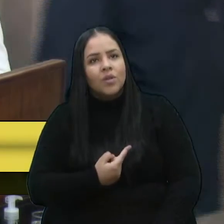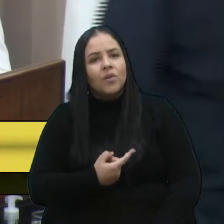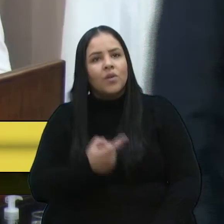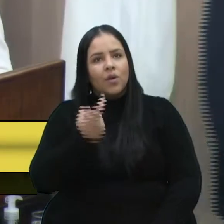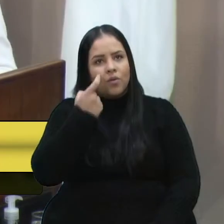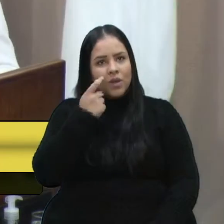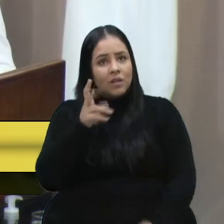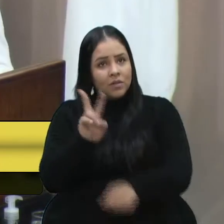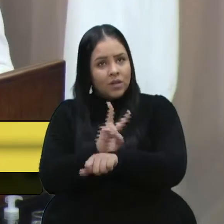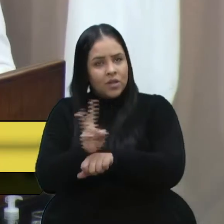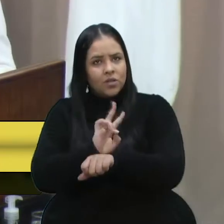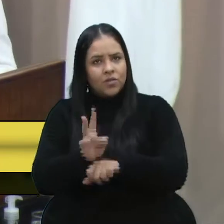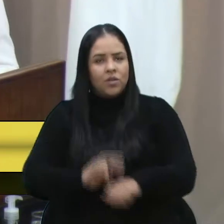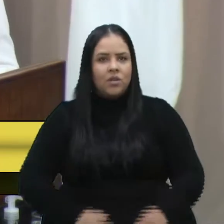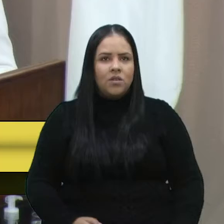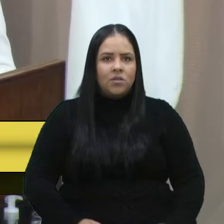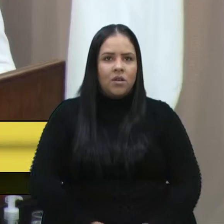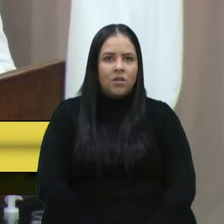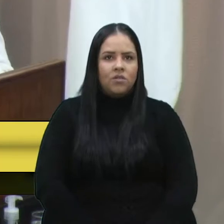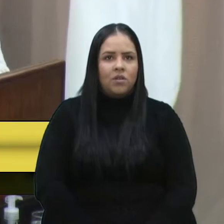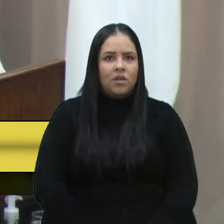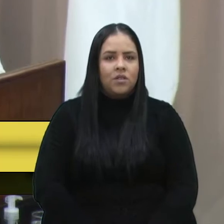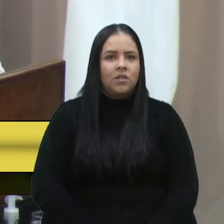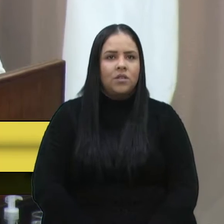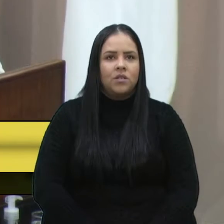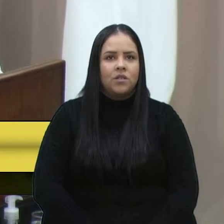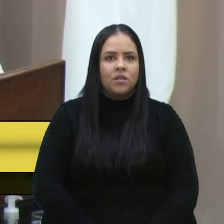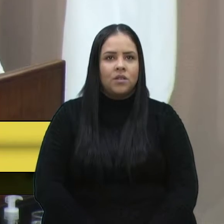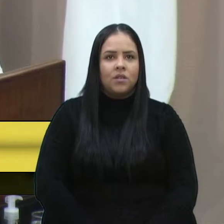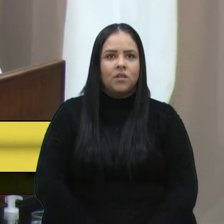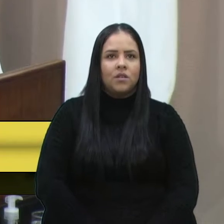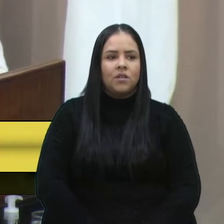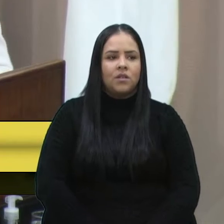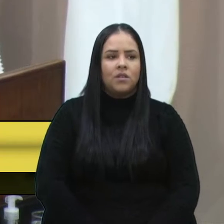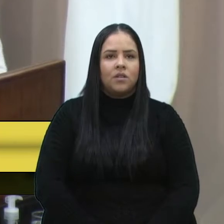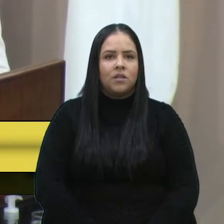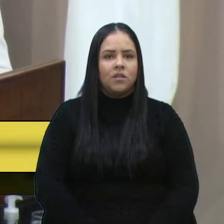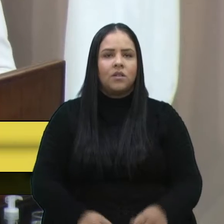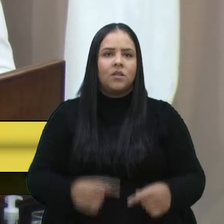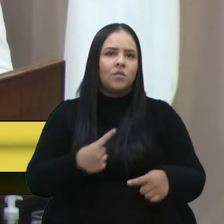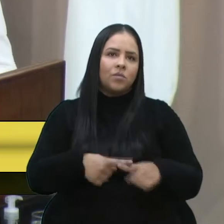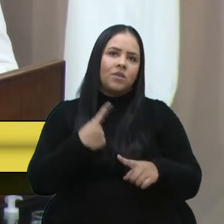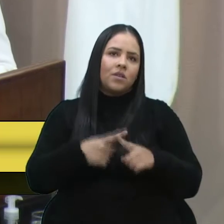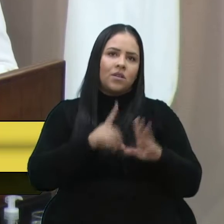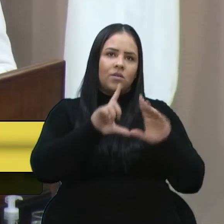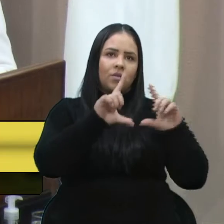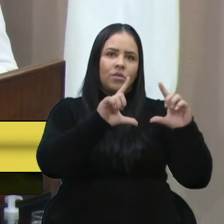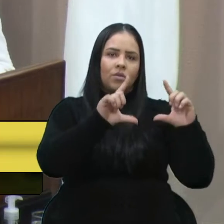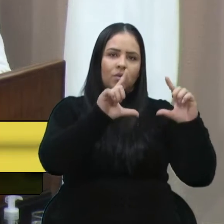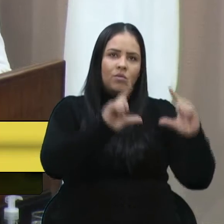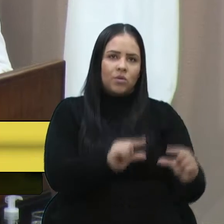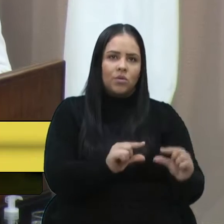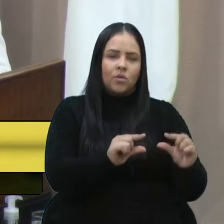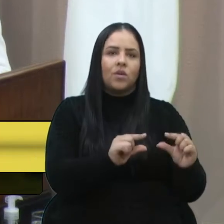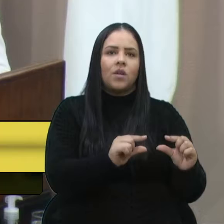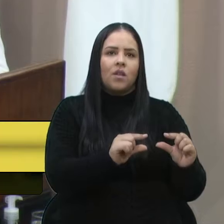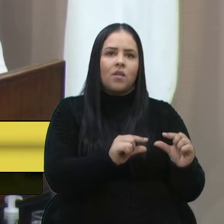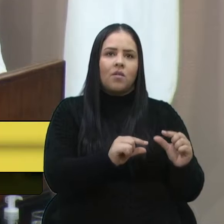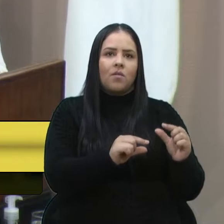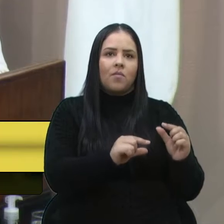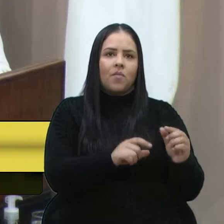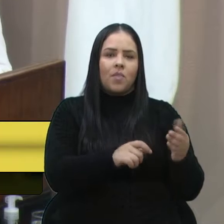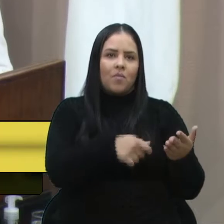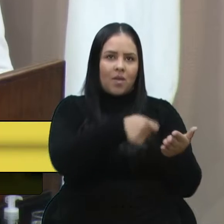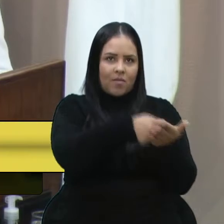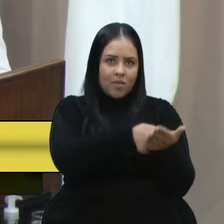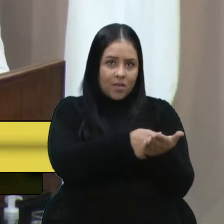nós queremos garantir que isso não entre na planilha e que garante a diminuição da passagem. E eu gostaria de pedir